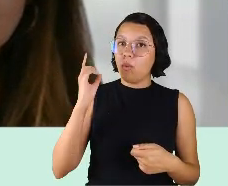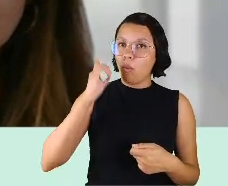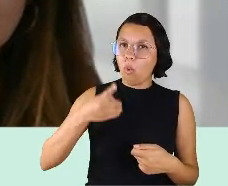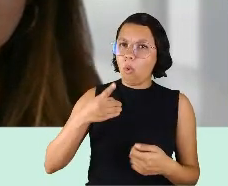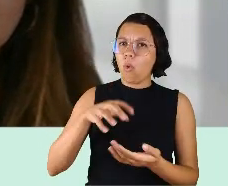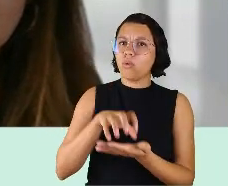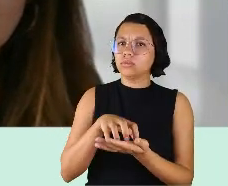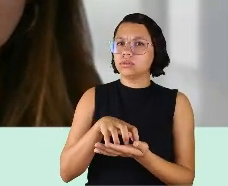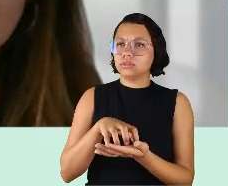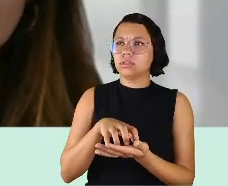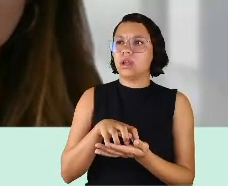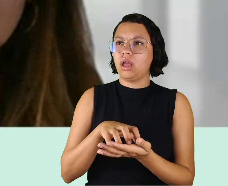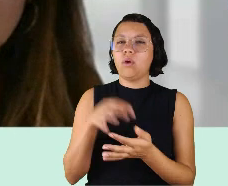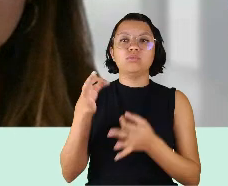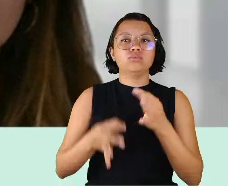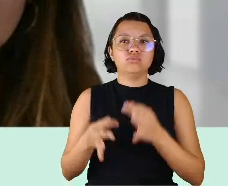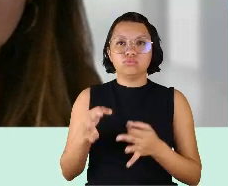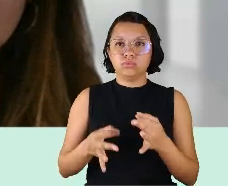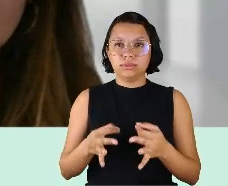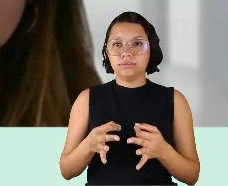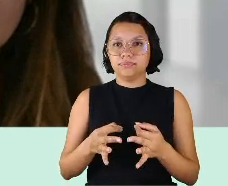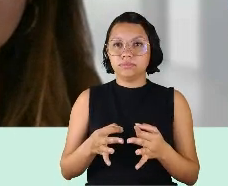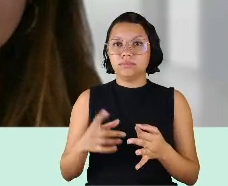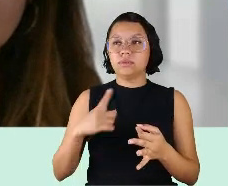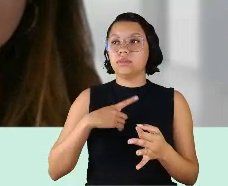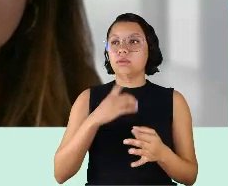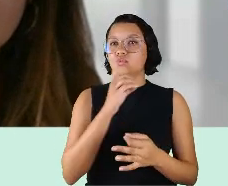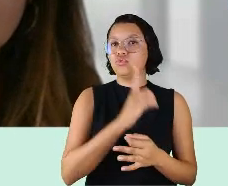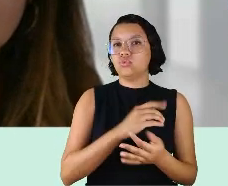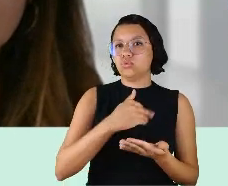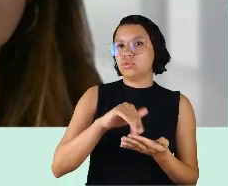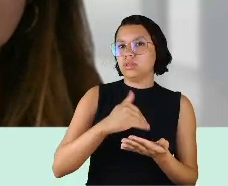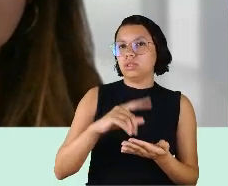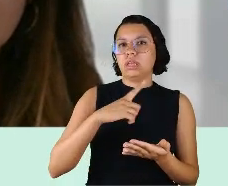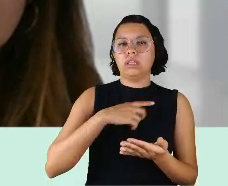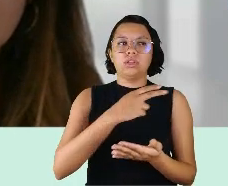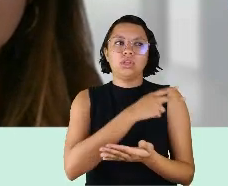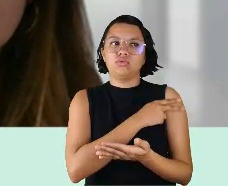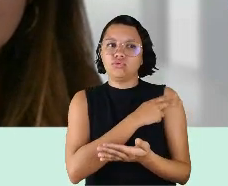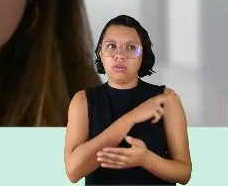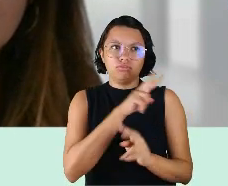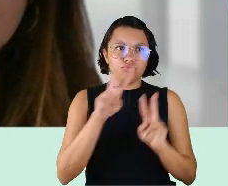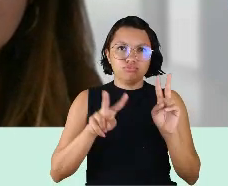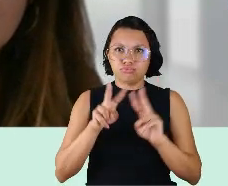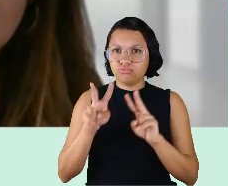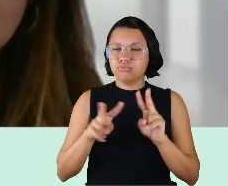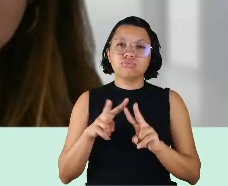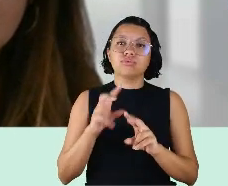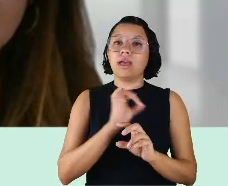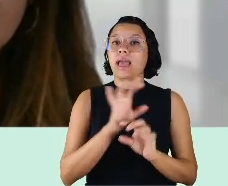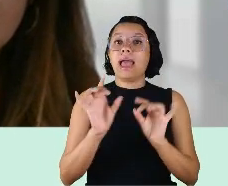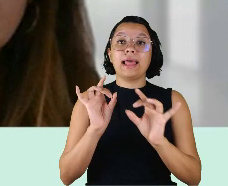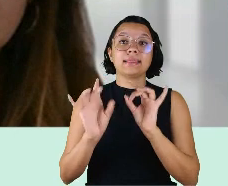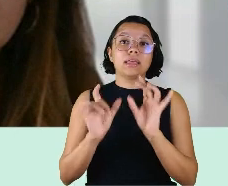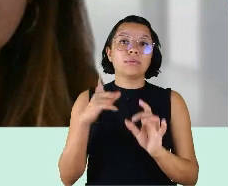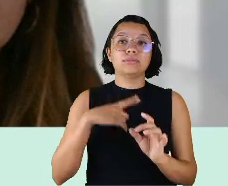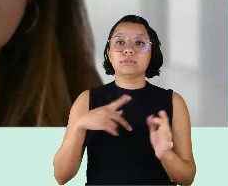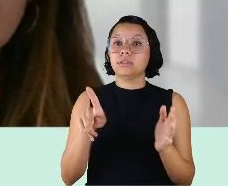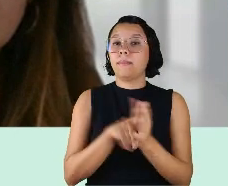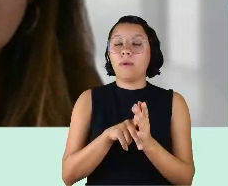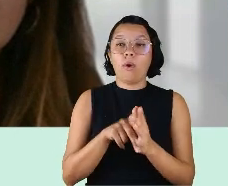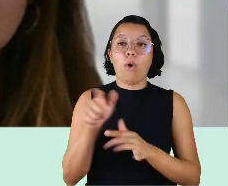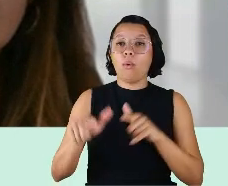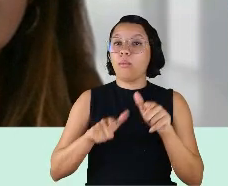comando central, que no caso ali é o do juiz, que tem o diretor de secretaria, que tem os supervisores, e que cada um tem a sua